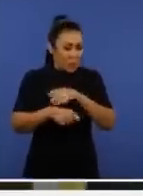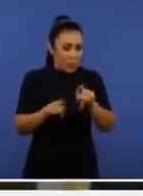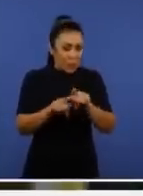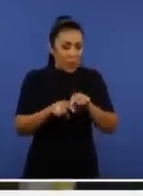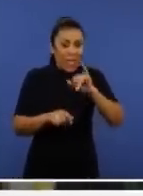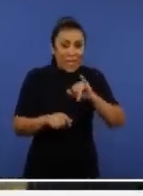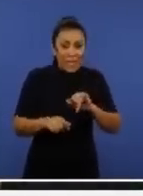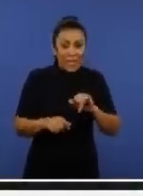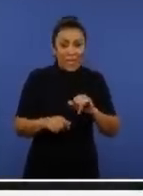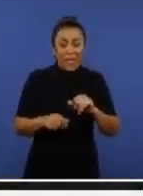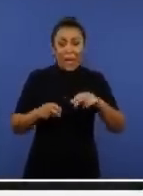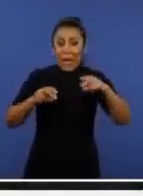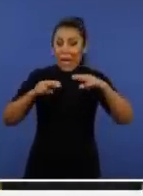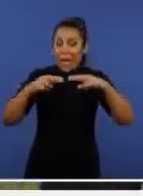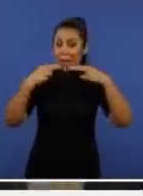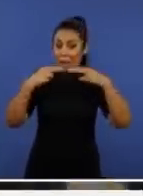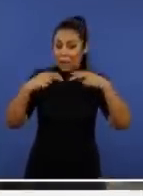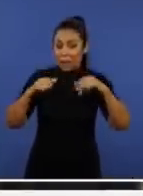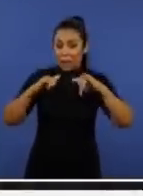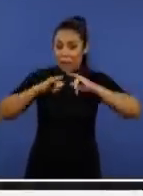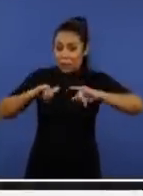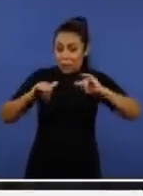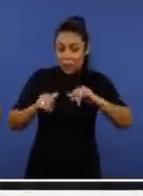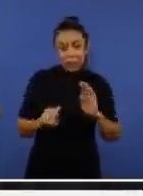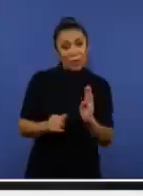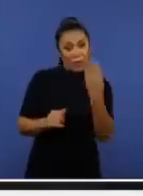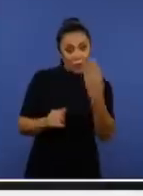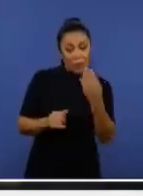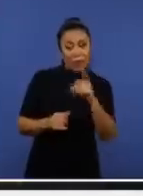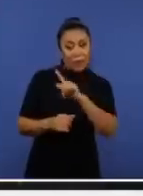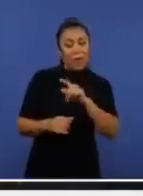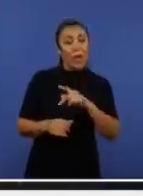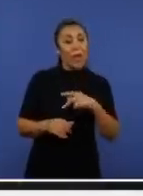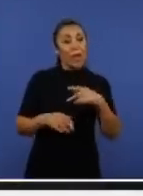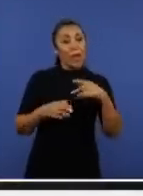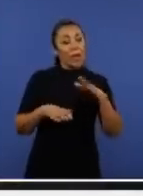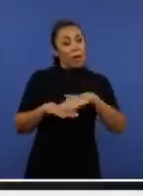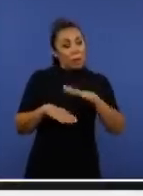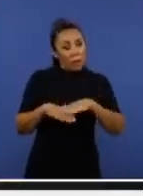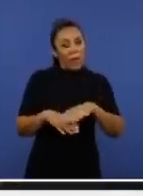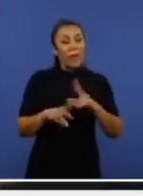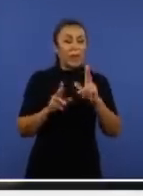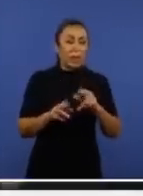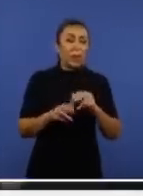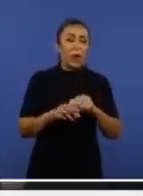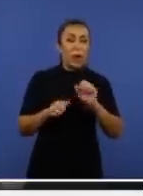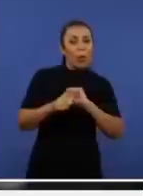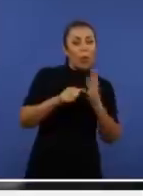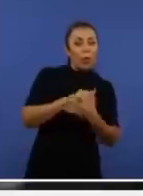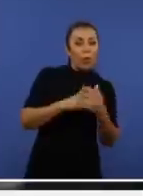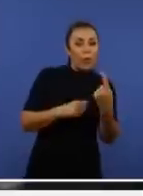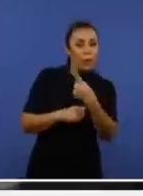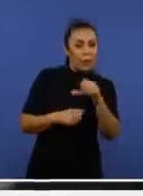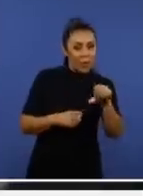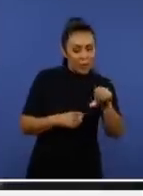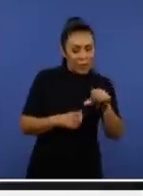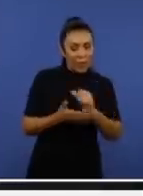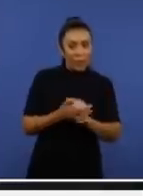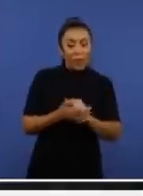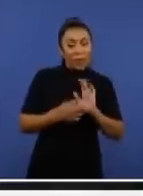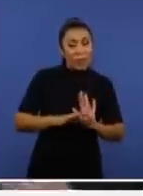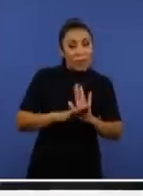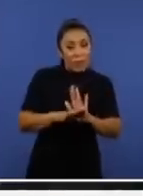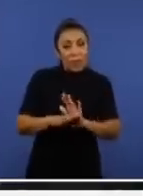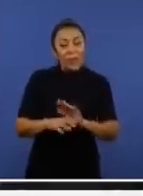news difundidas por ele próprio e por seus apoiadores contra as vacinas de Covid-19 contribuíram de alguma maneira